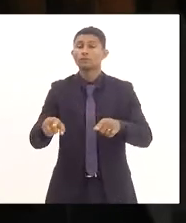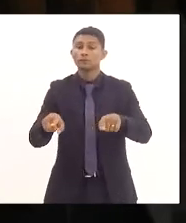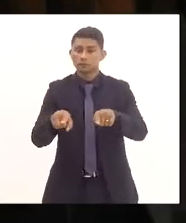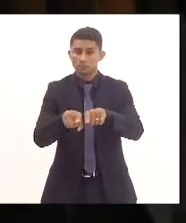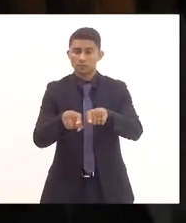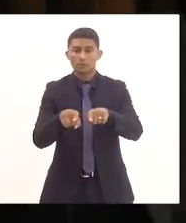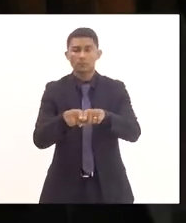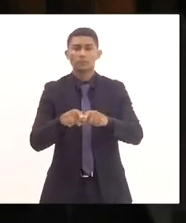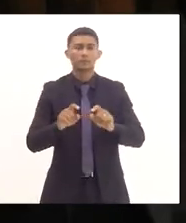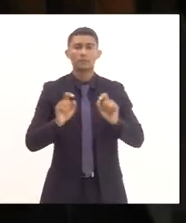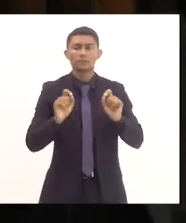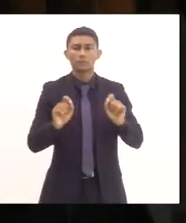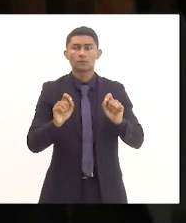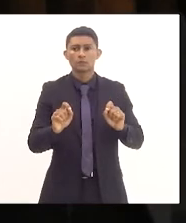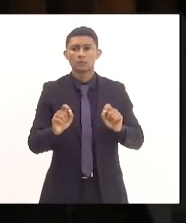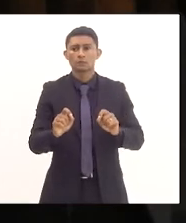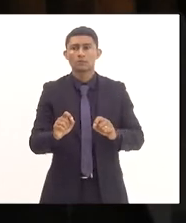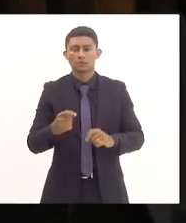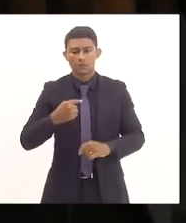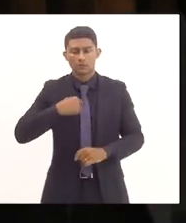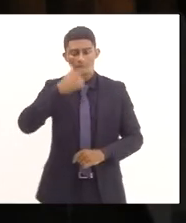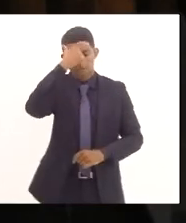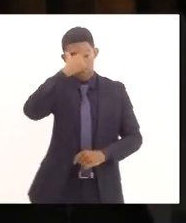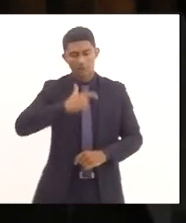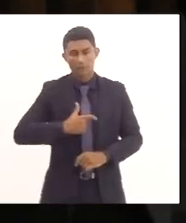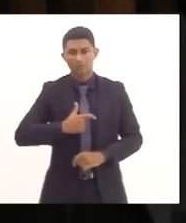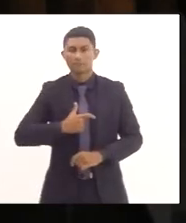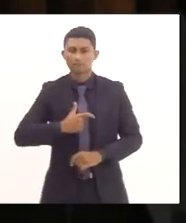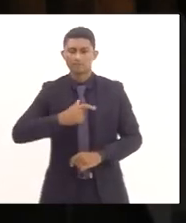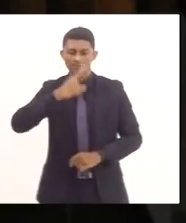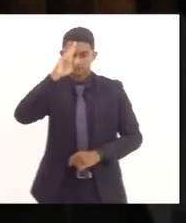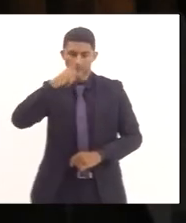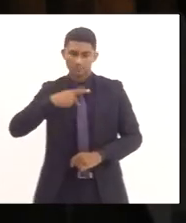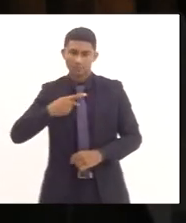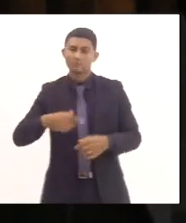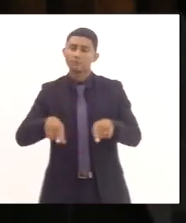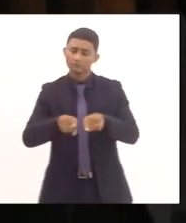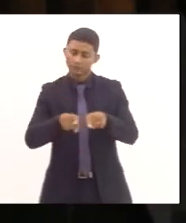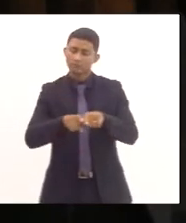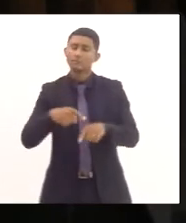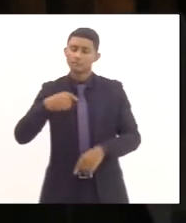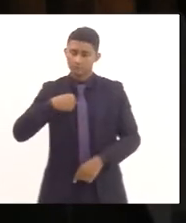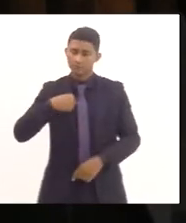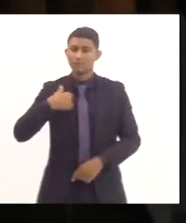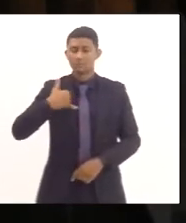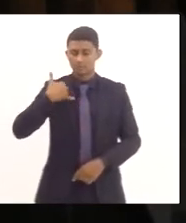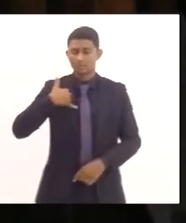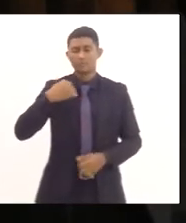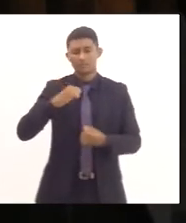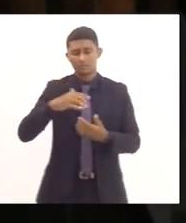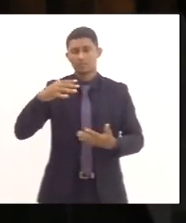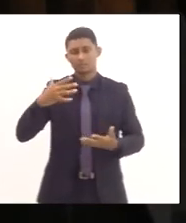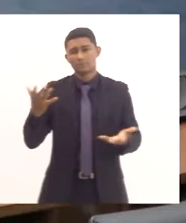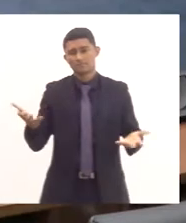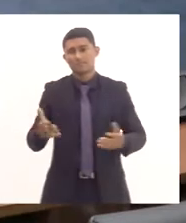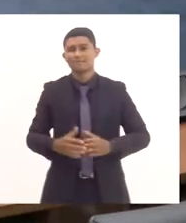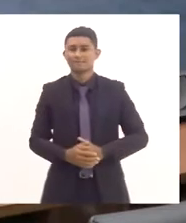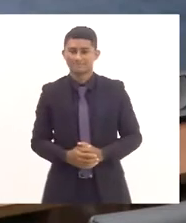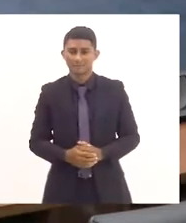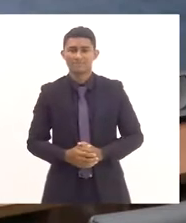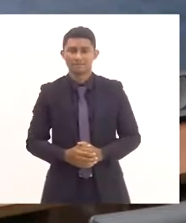litigando em causa a própria visto que também sou um idoso